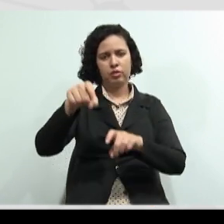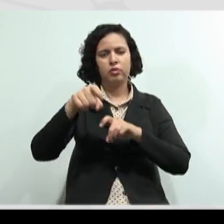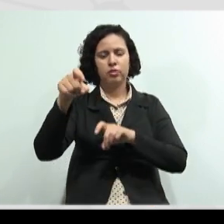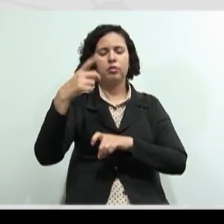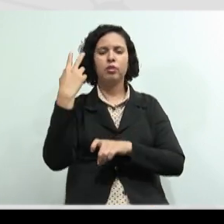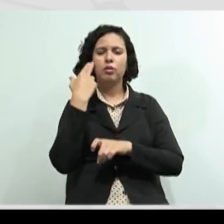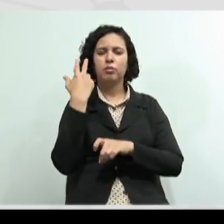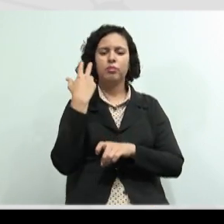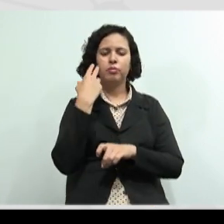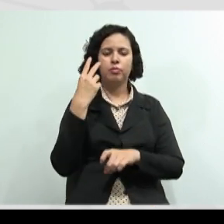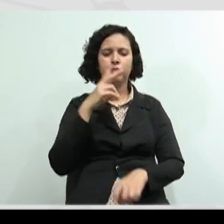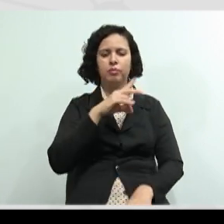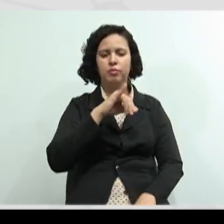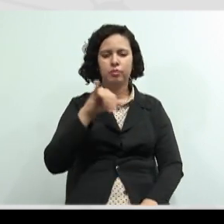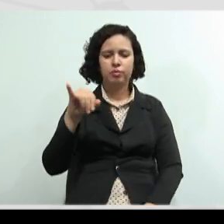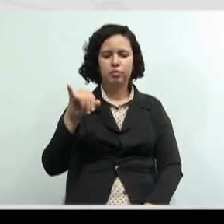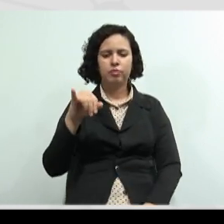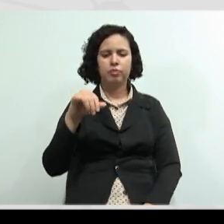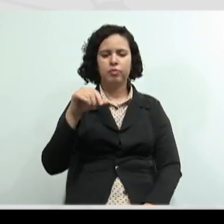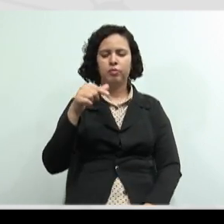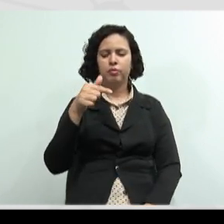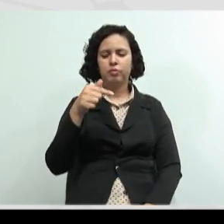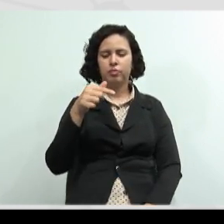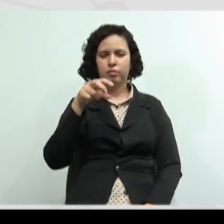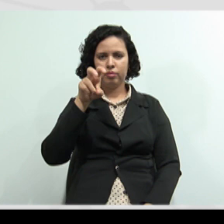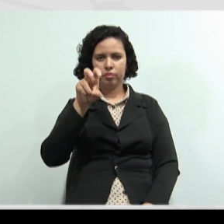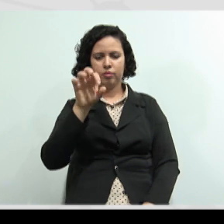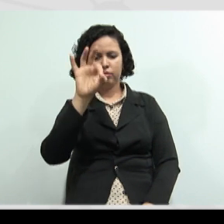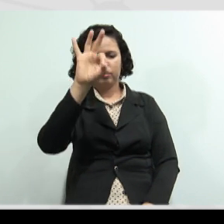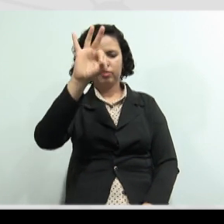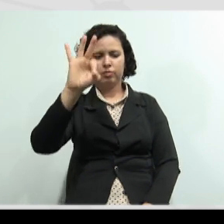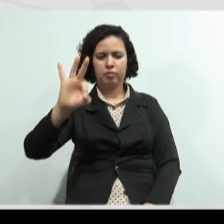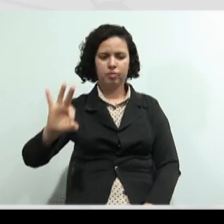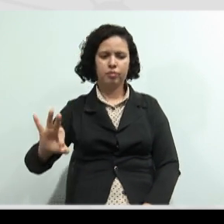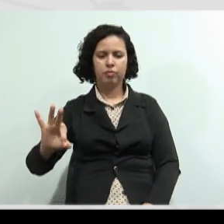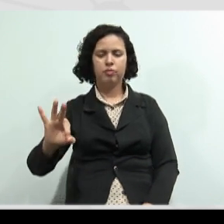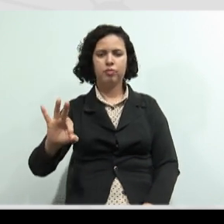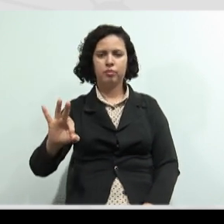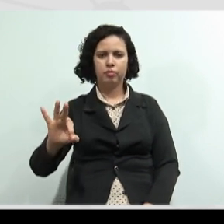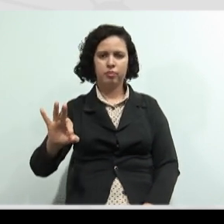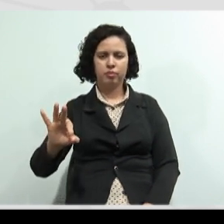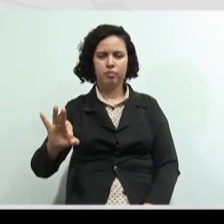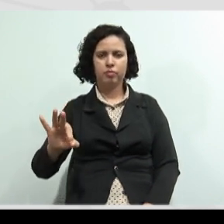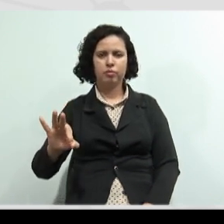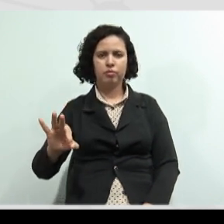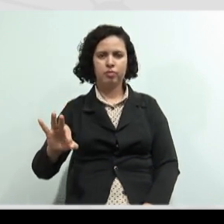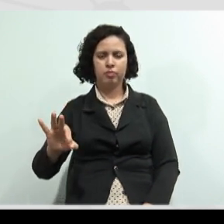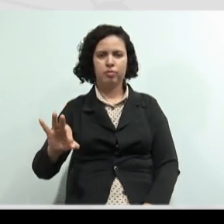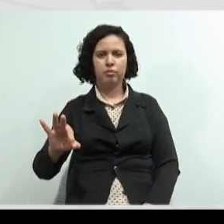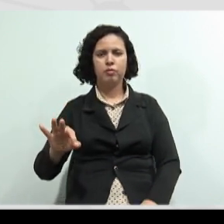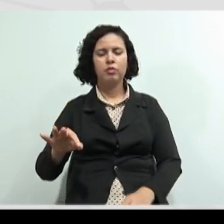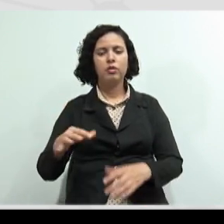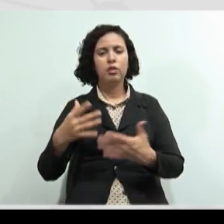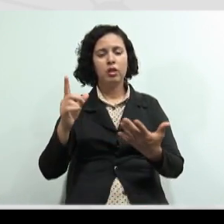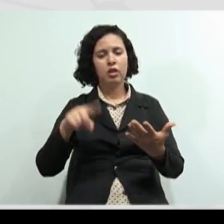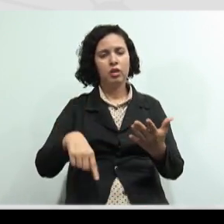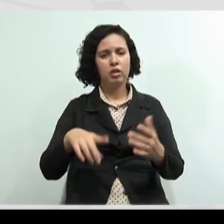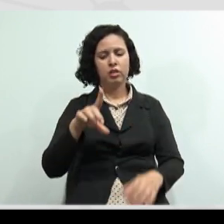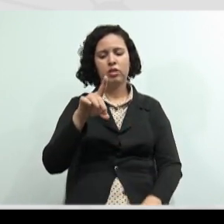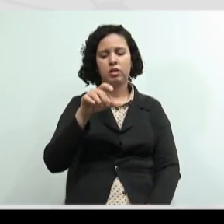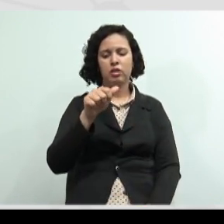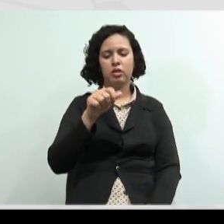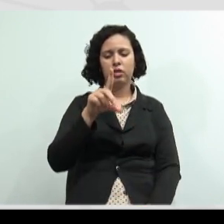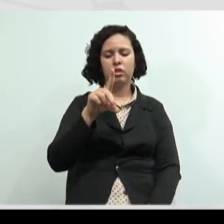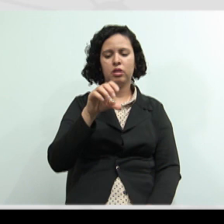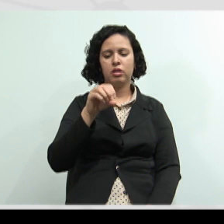convencional vai ocupar aí os outros 75% da extensão territorial agropecuária. E esses são dados que a gente coletou